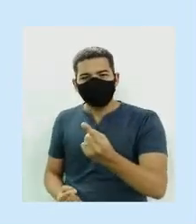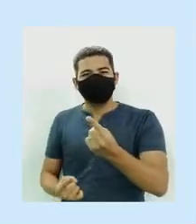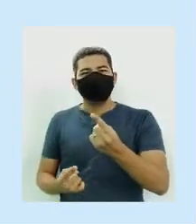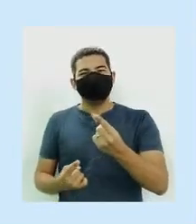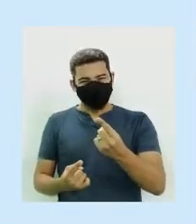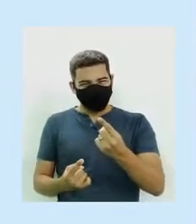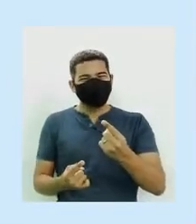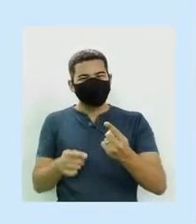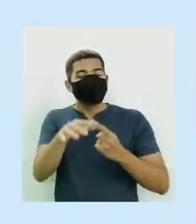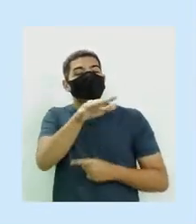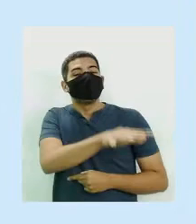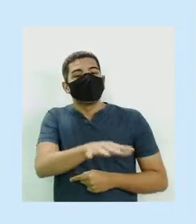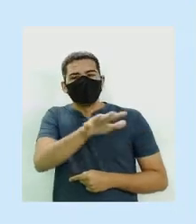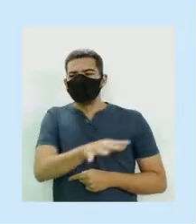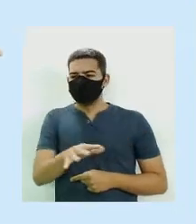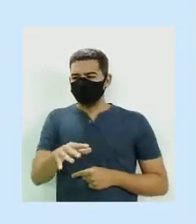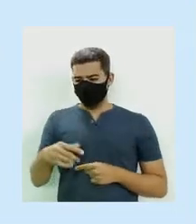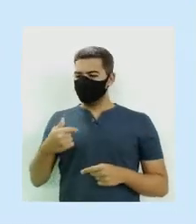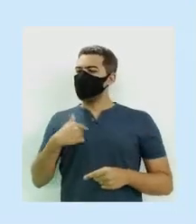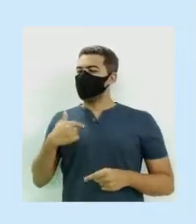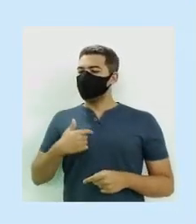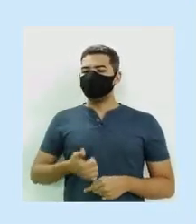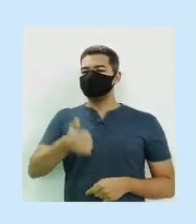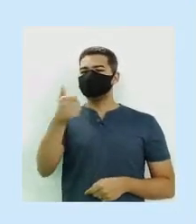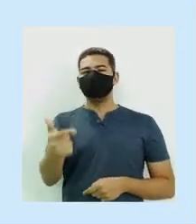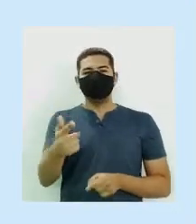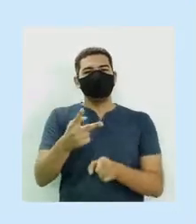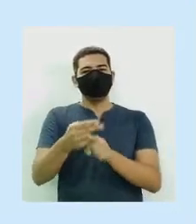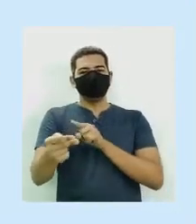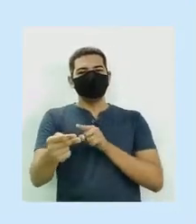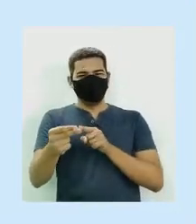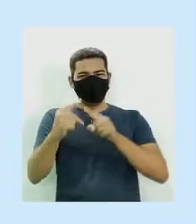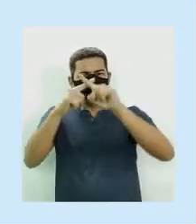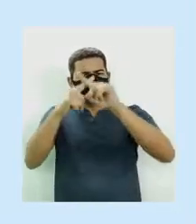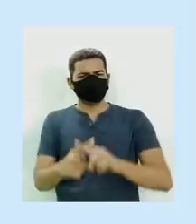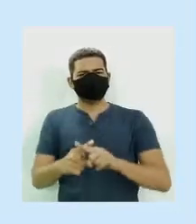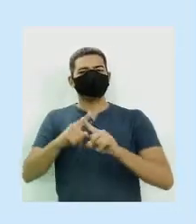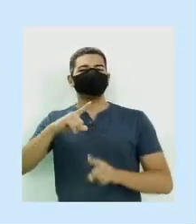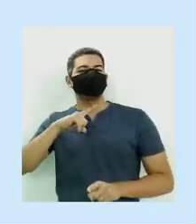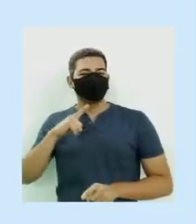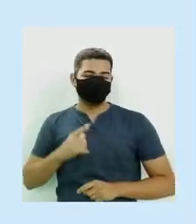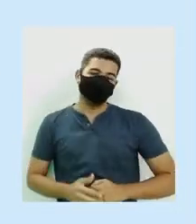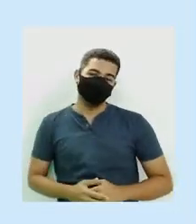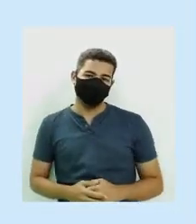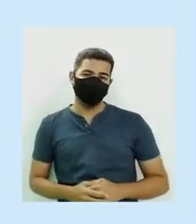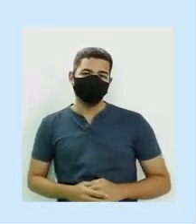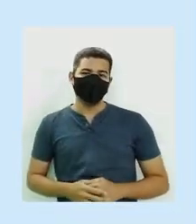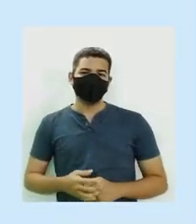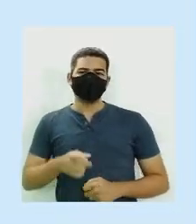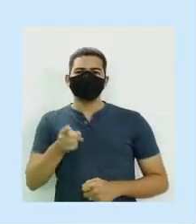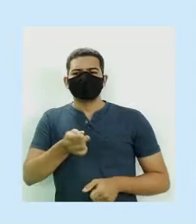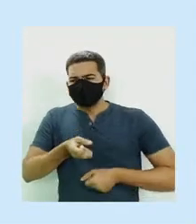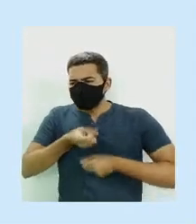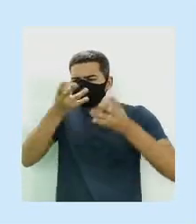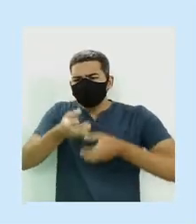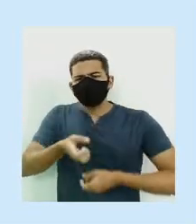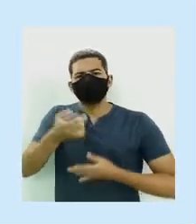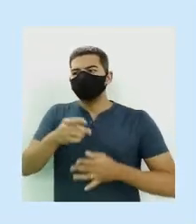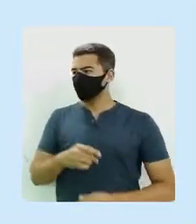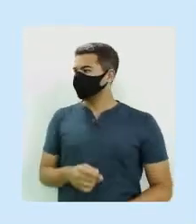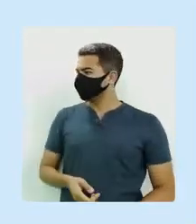plateia de que ele teve a melhor performance, ele teve a melhor maneira de falar, de